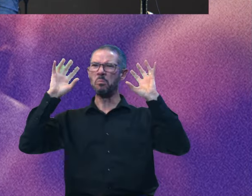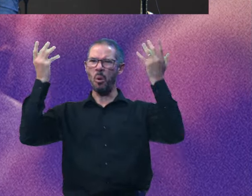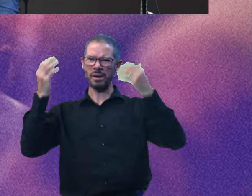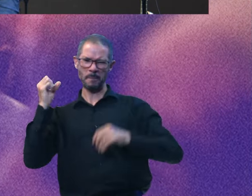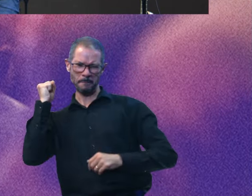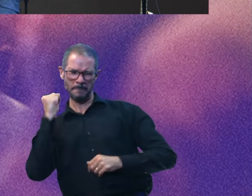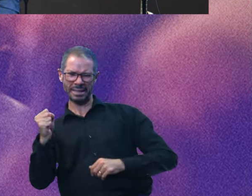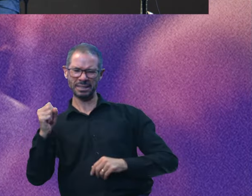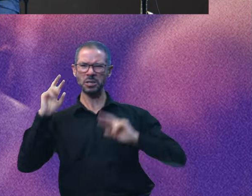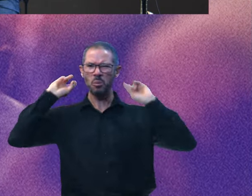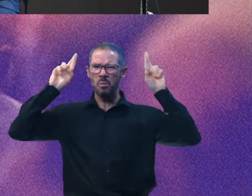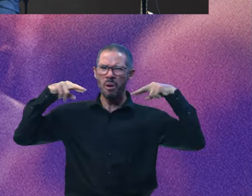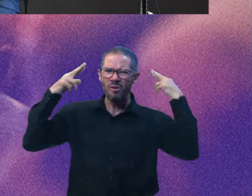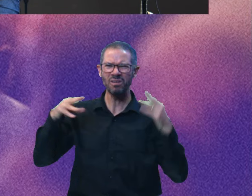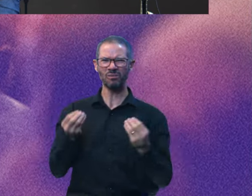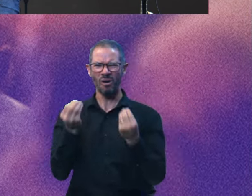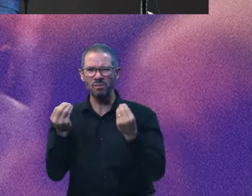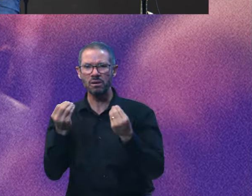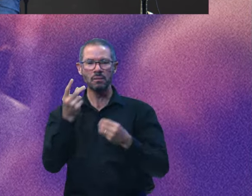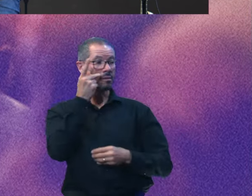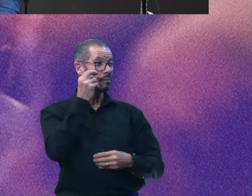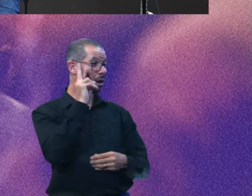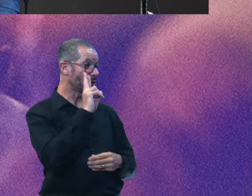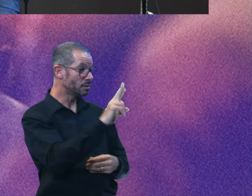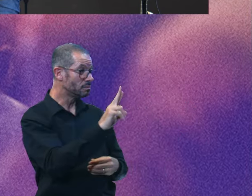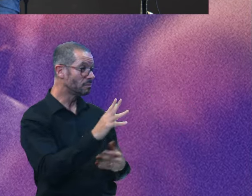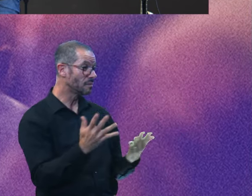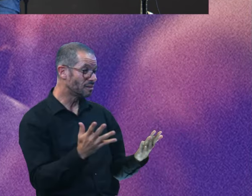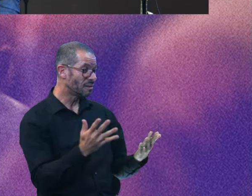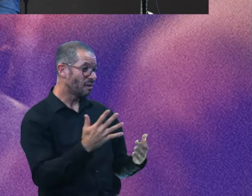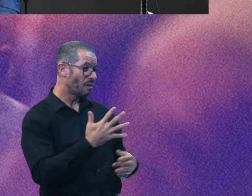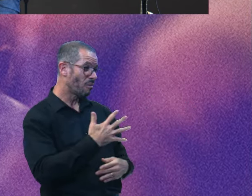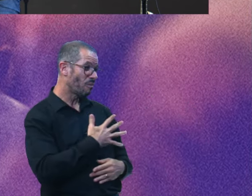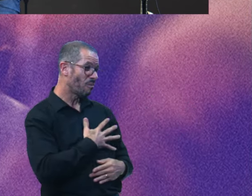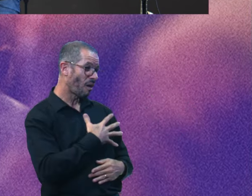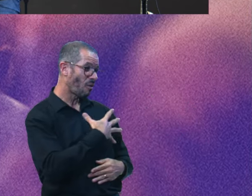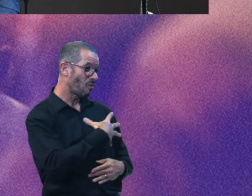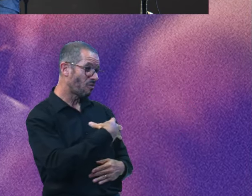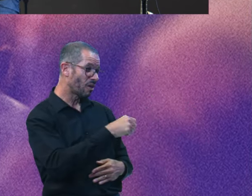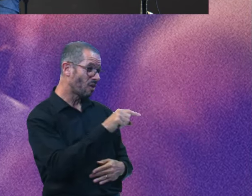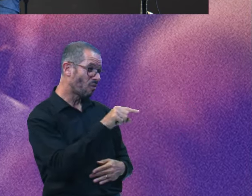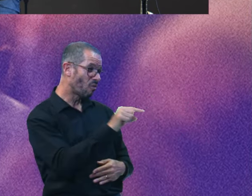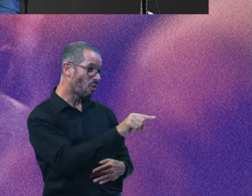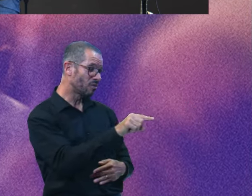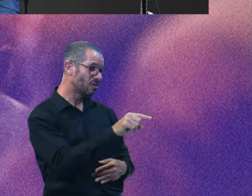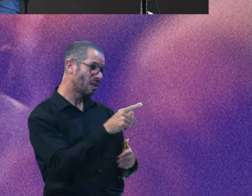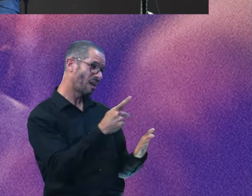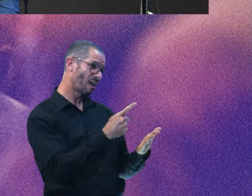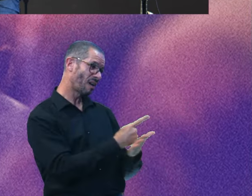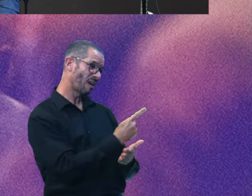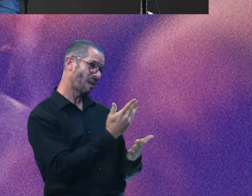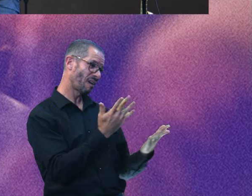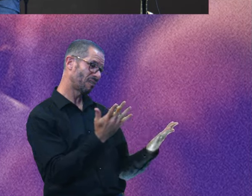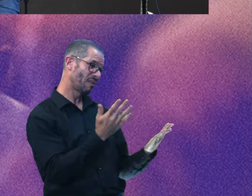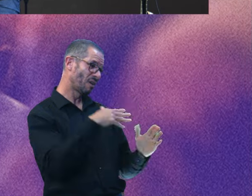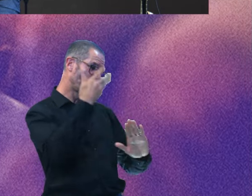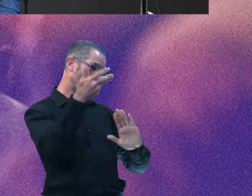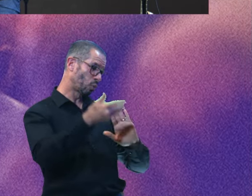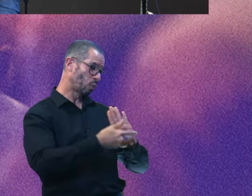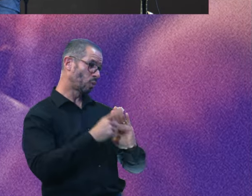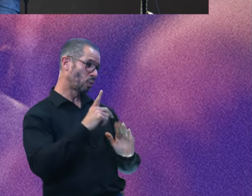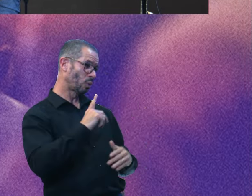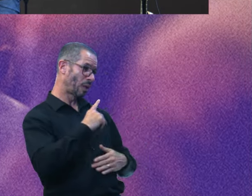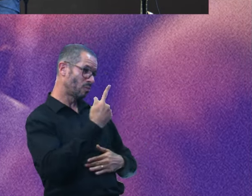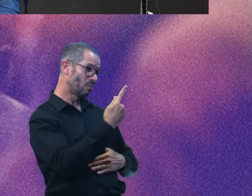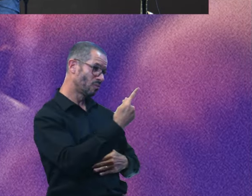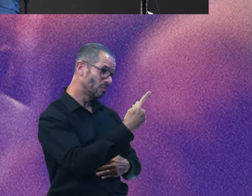novilho. Então o pai respondeu, meu filho, você está sempre comigo, tudo o que eu tenho é